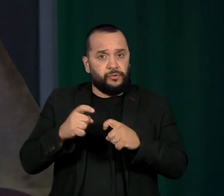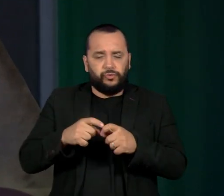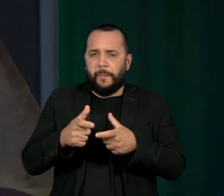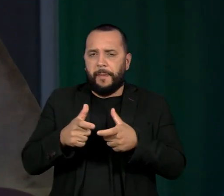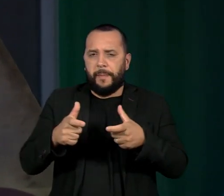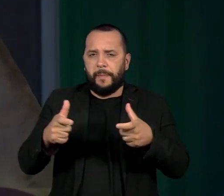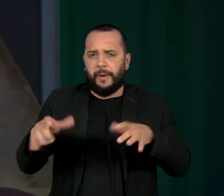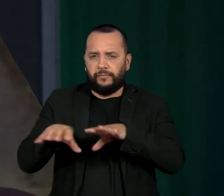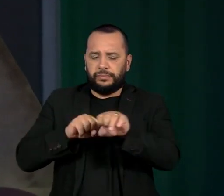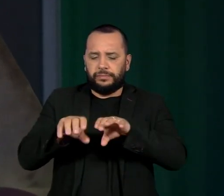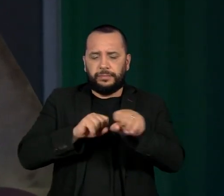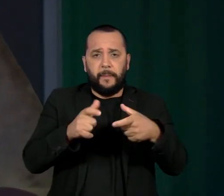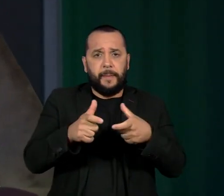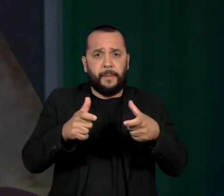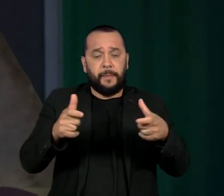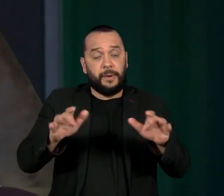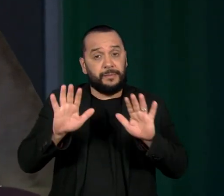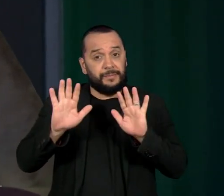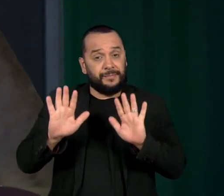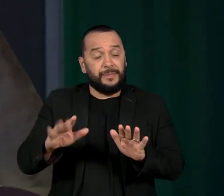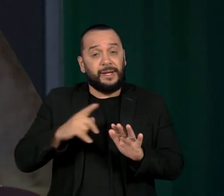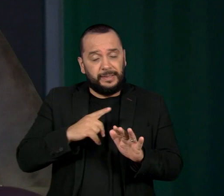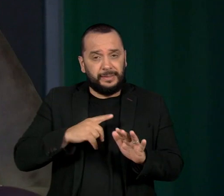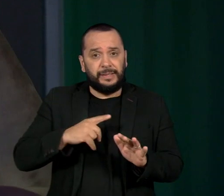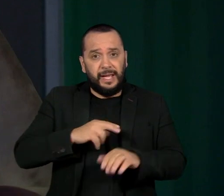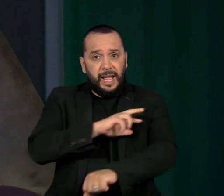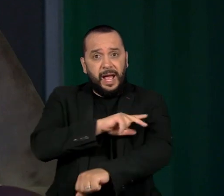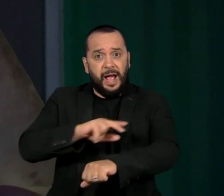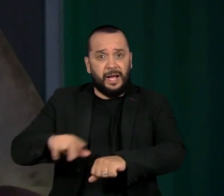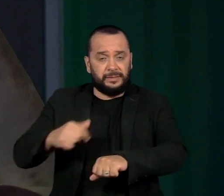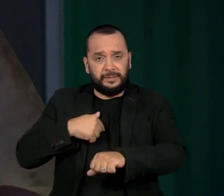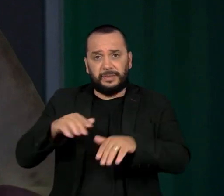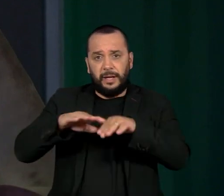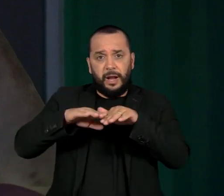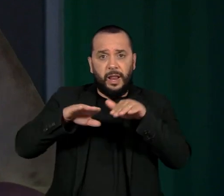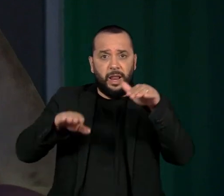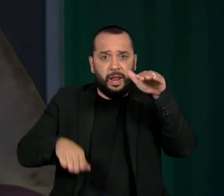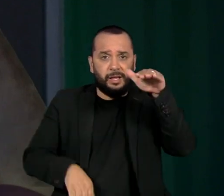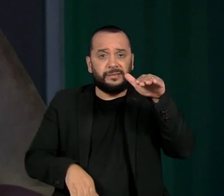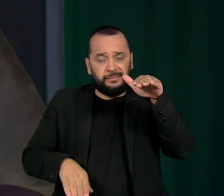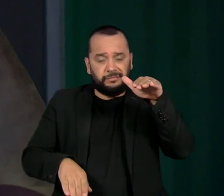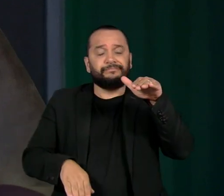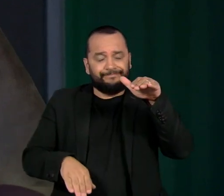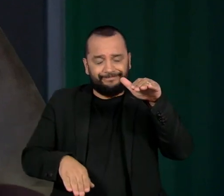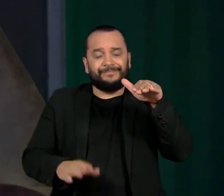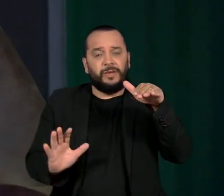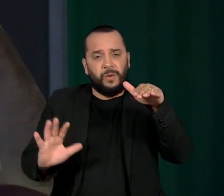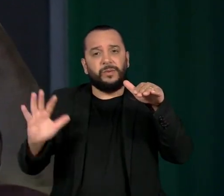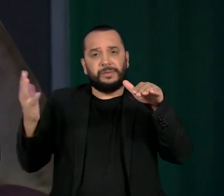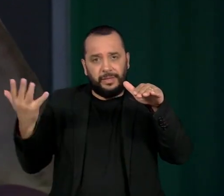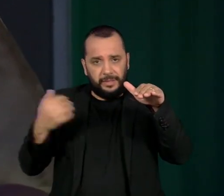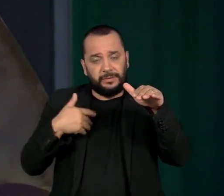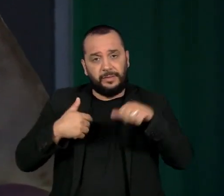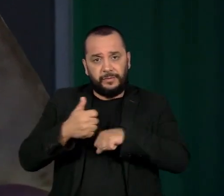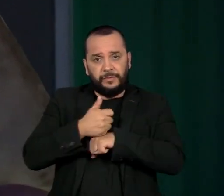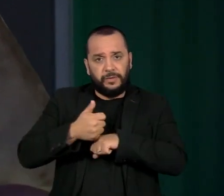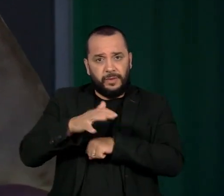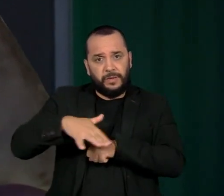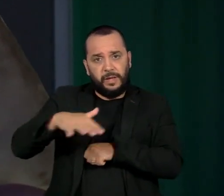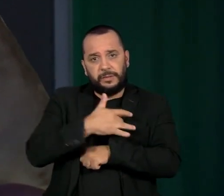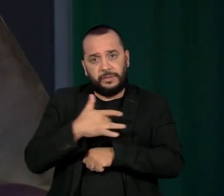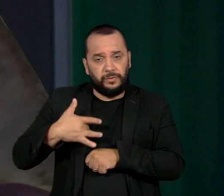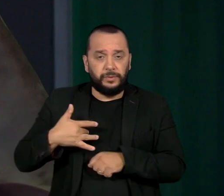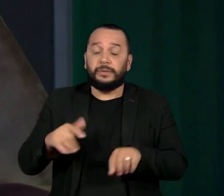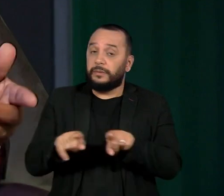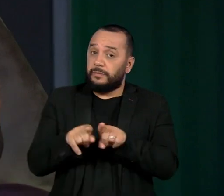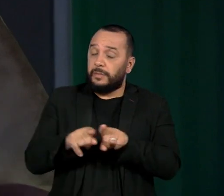país, a desigualdade racial entre os profissionais de saúde ainda é elevada. E justamente para conversar e